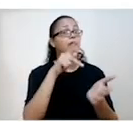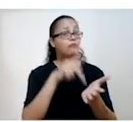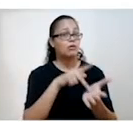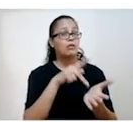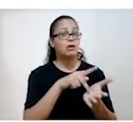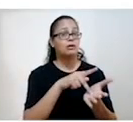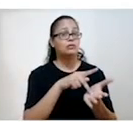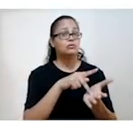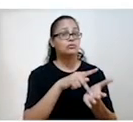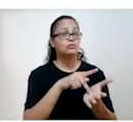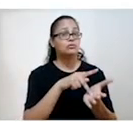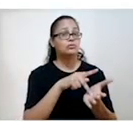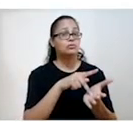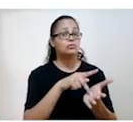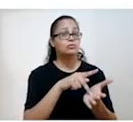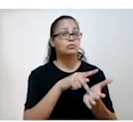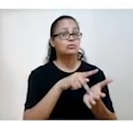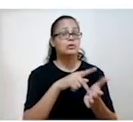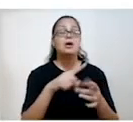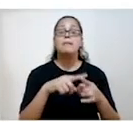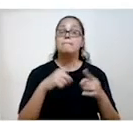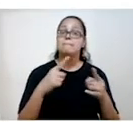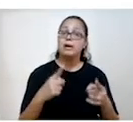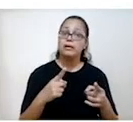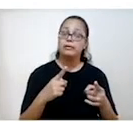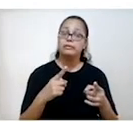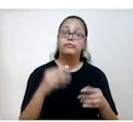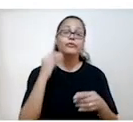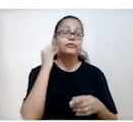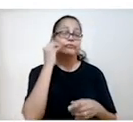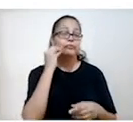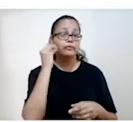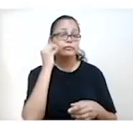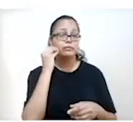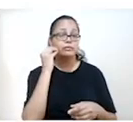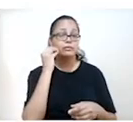verdade. Agora, se a gente tivesse testado e